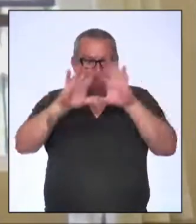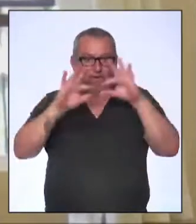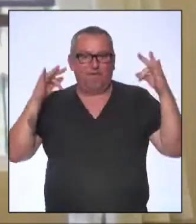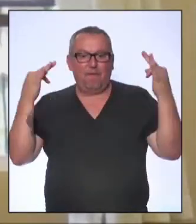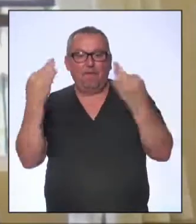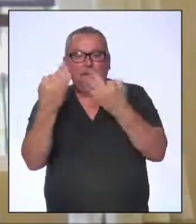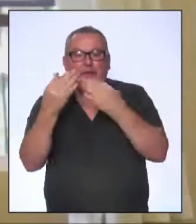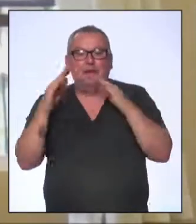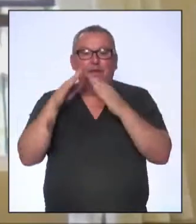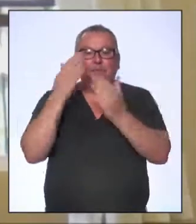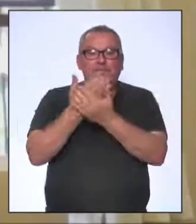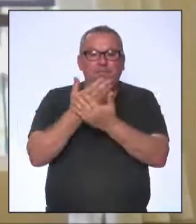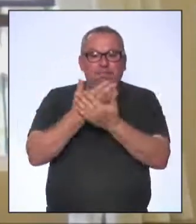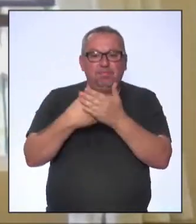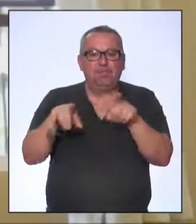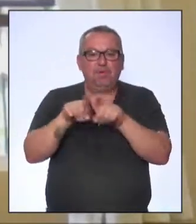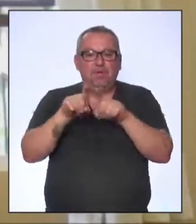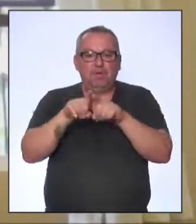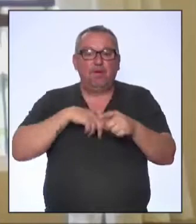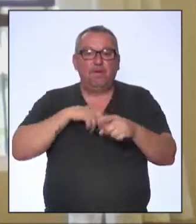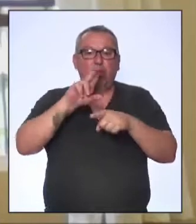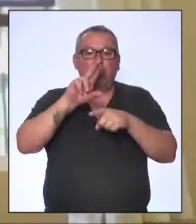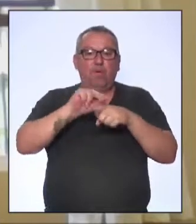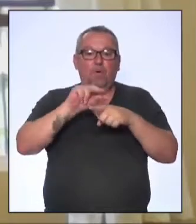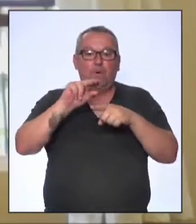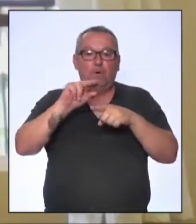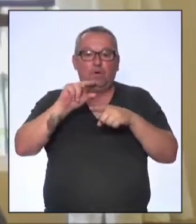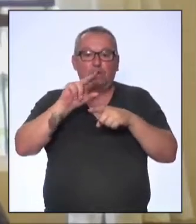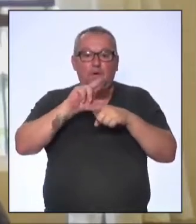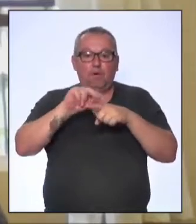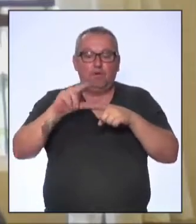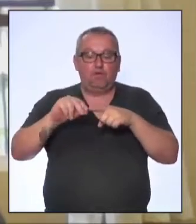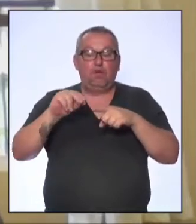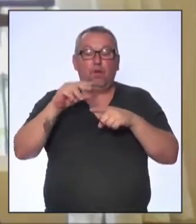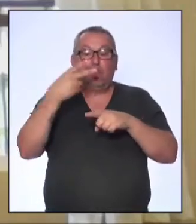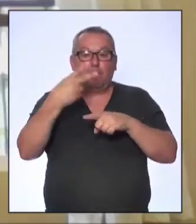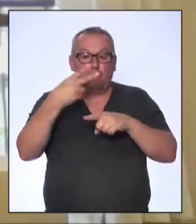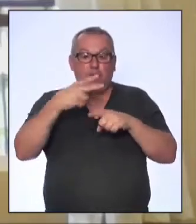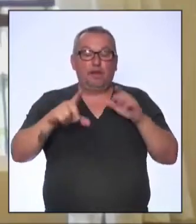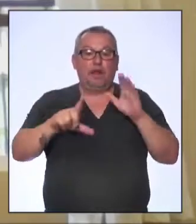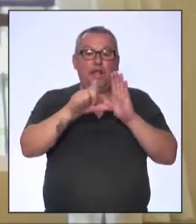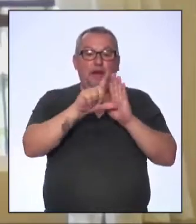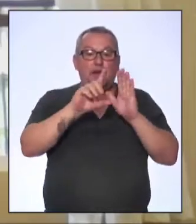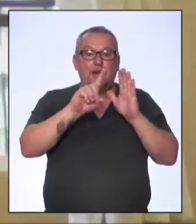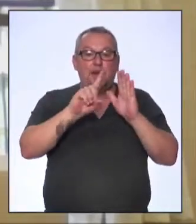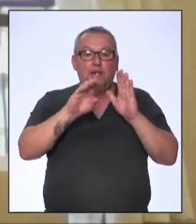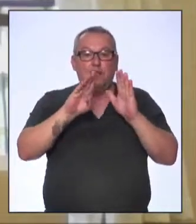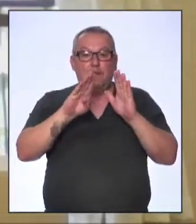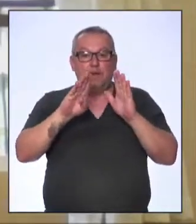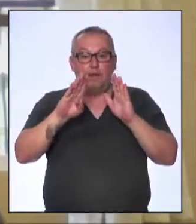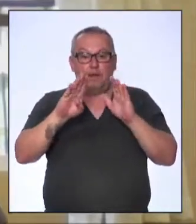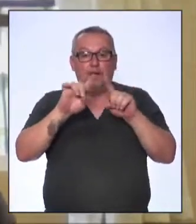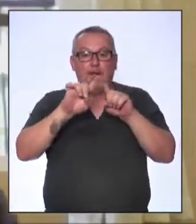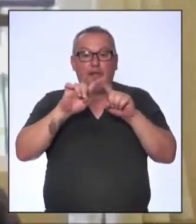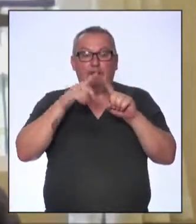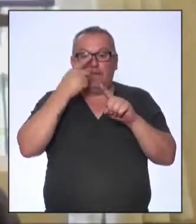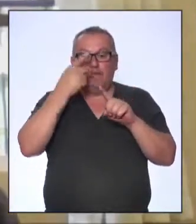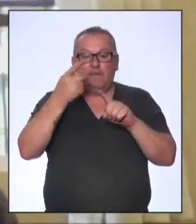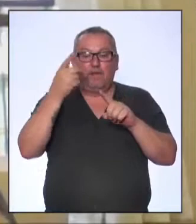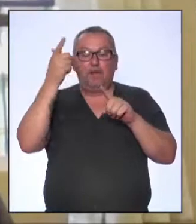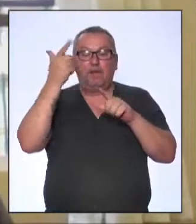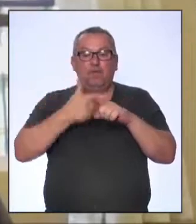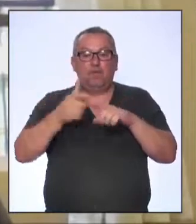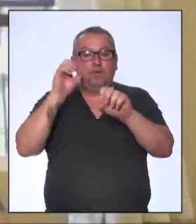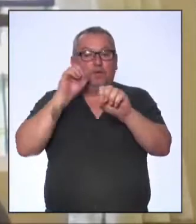da escola. Eu vou entrar com o artigo 22, o artigo 2 da LDB, que fala realmente da educação